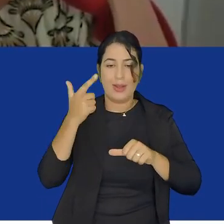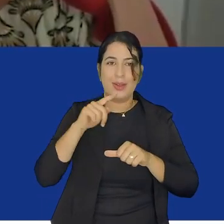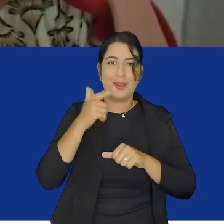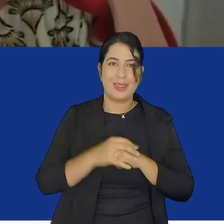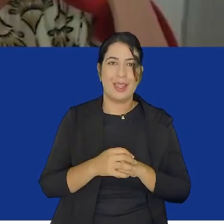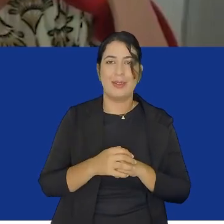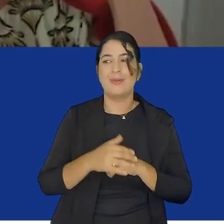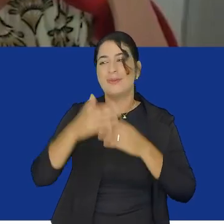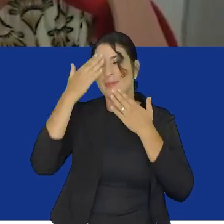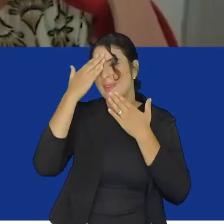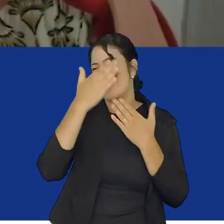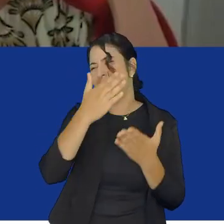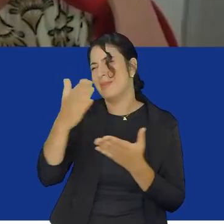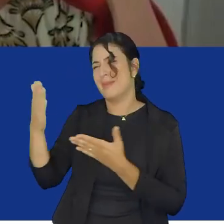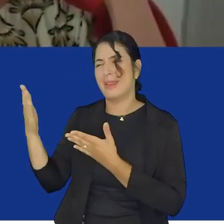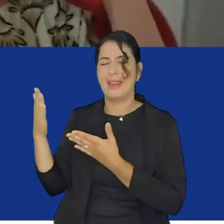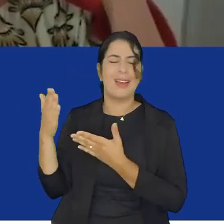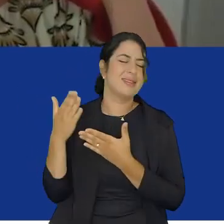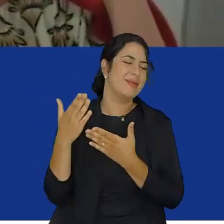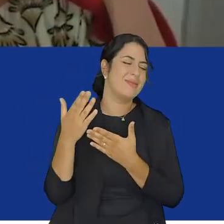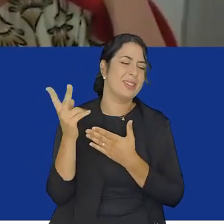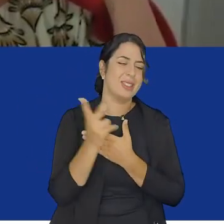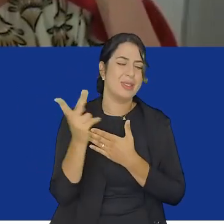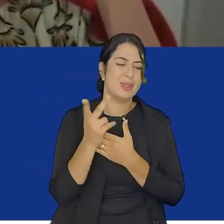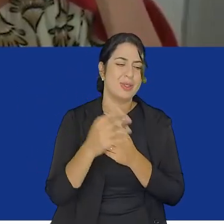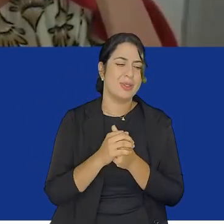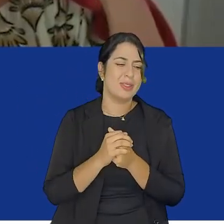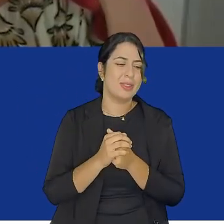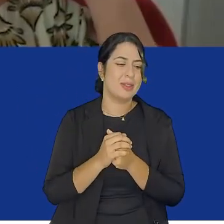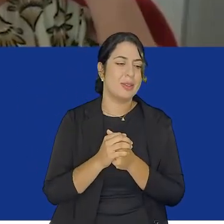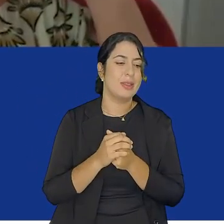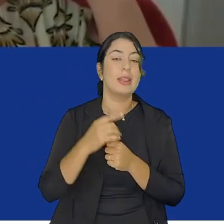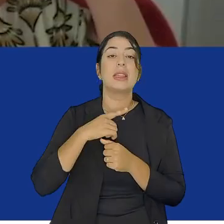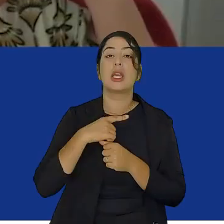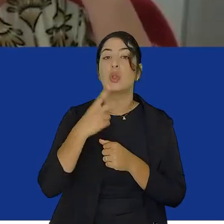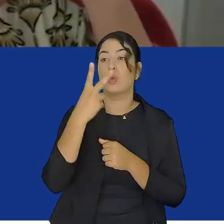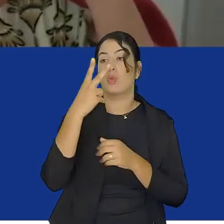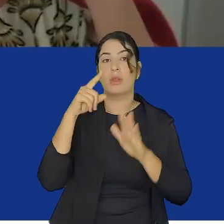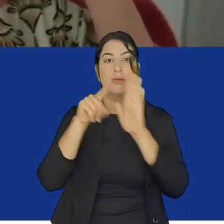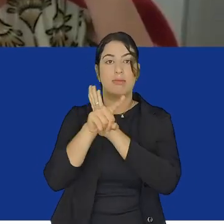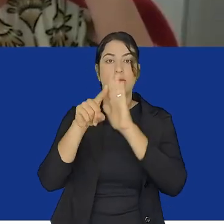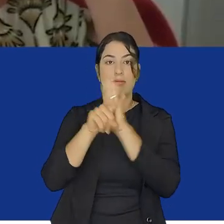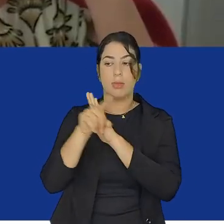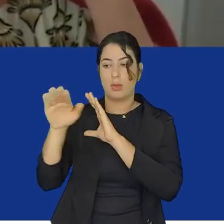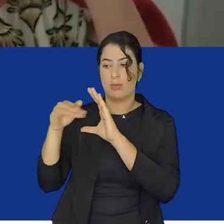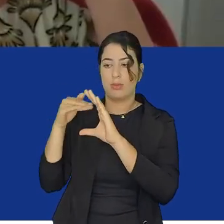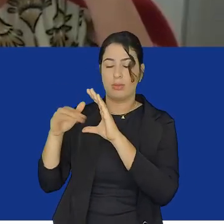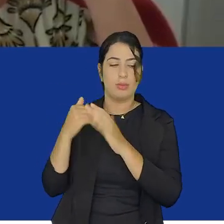só destacar esses pontos, agradecer vocês, assim, Ô, imensamente. Fê, a Ah, gente está com duas perguntas aqui no chat.